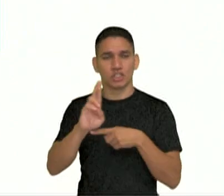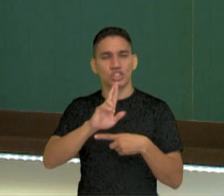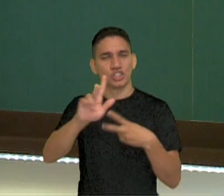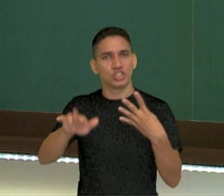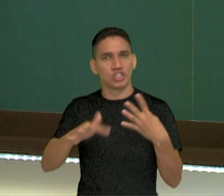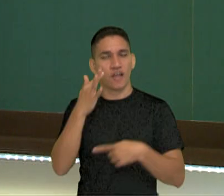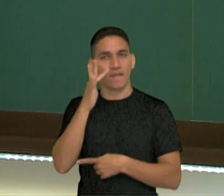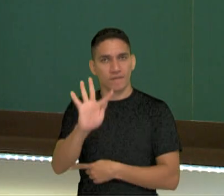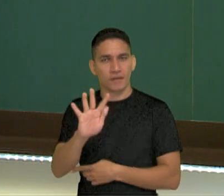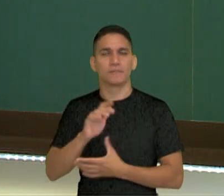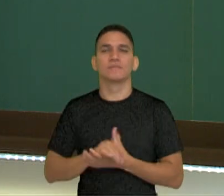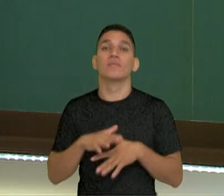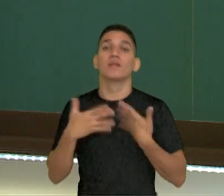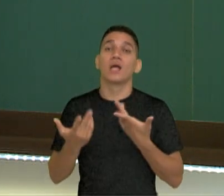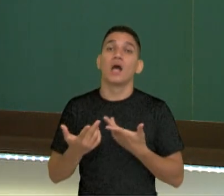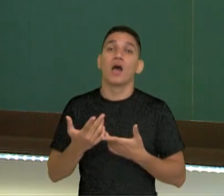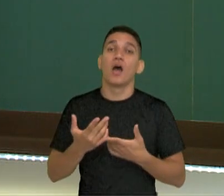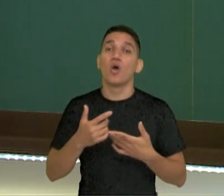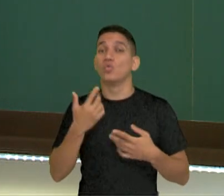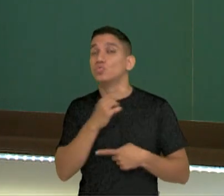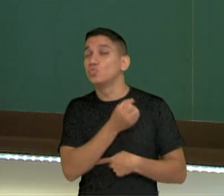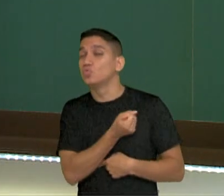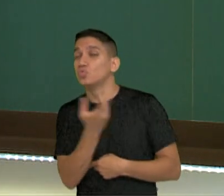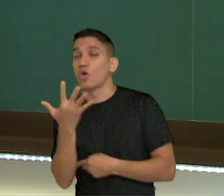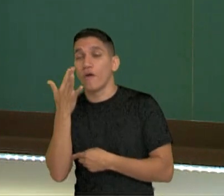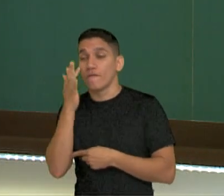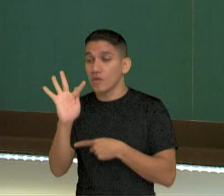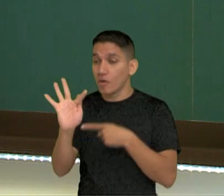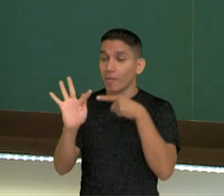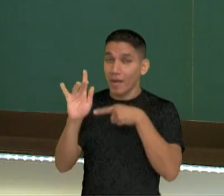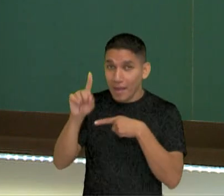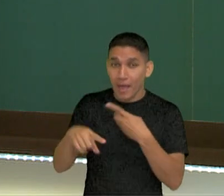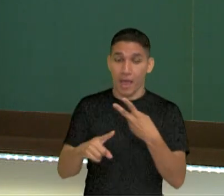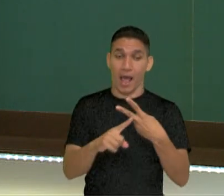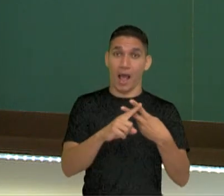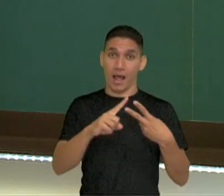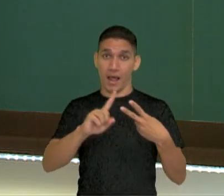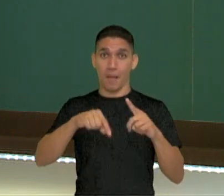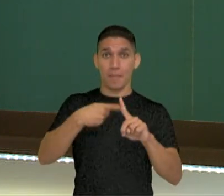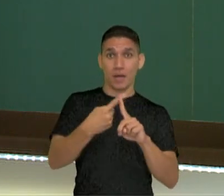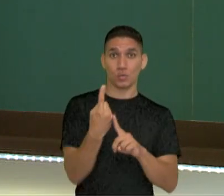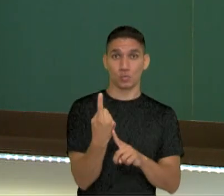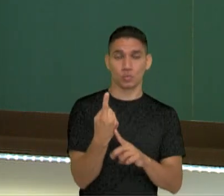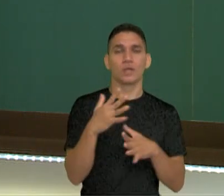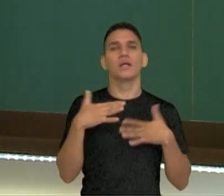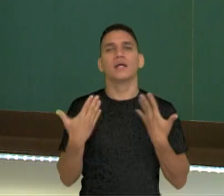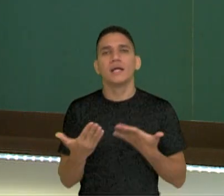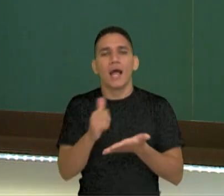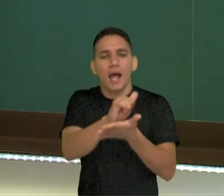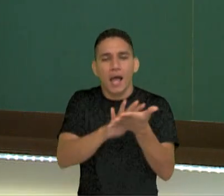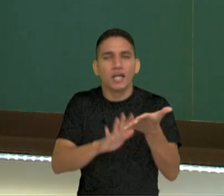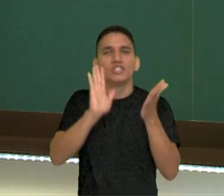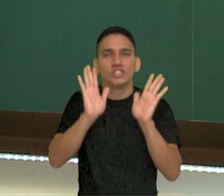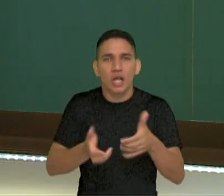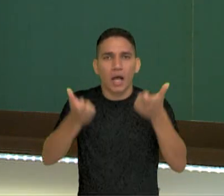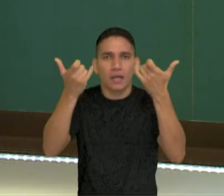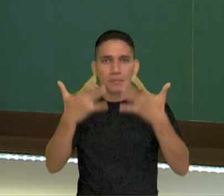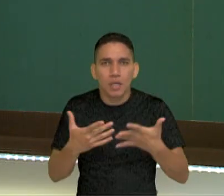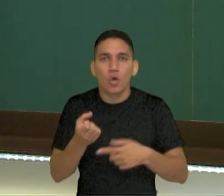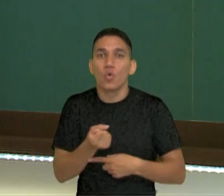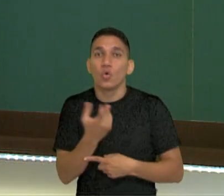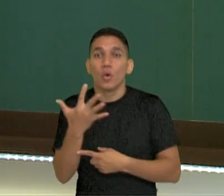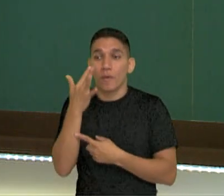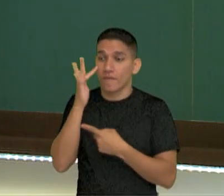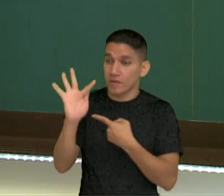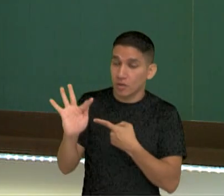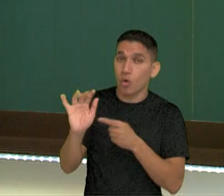Então era isso, ó. Número de fenótipos é o número de alelos mais 1. Mas se o exercício deu para você o número de fenótipos e